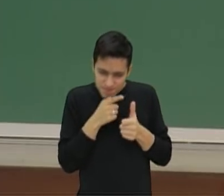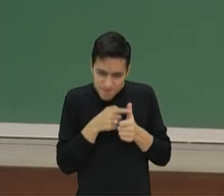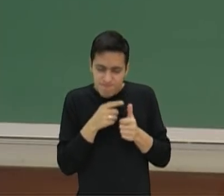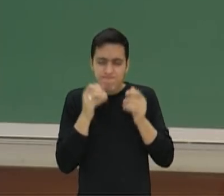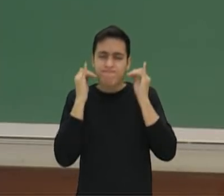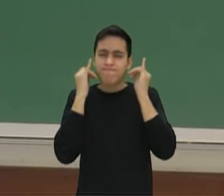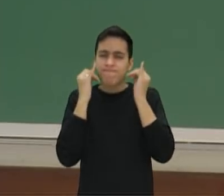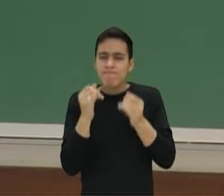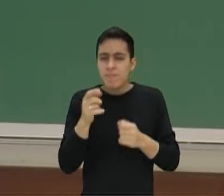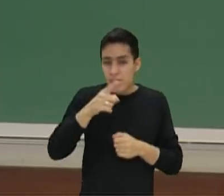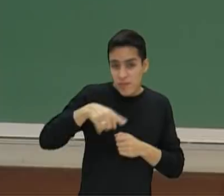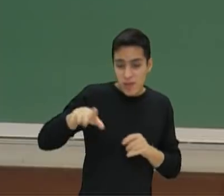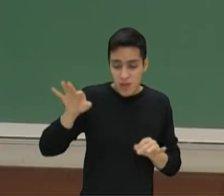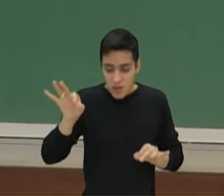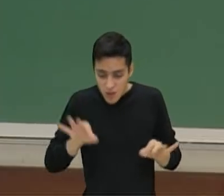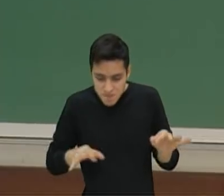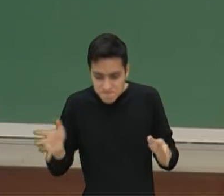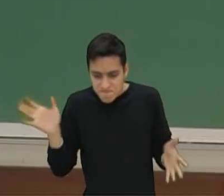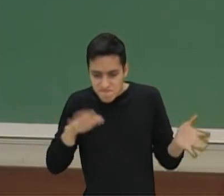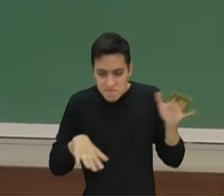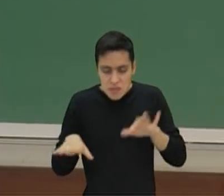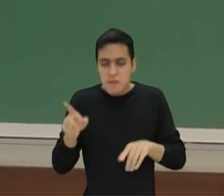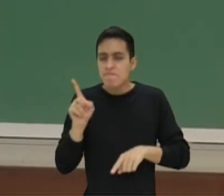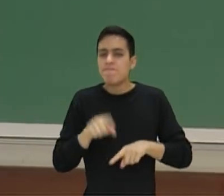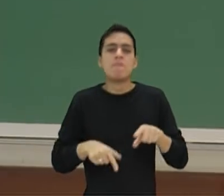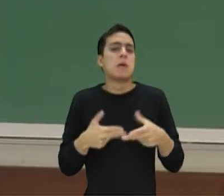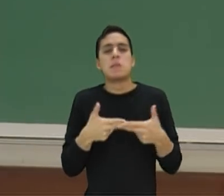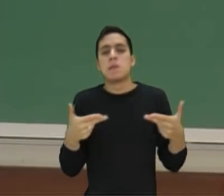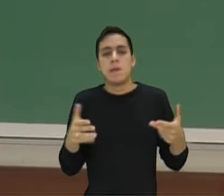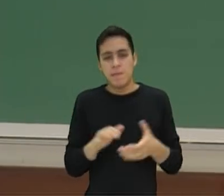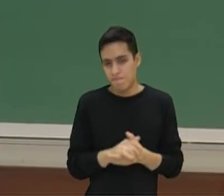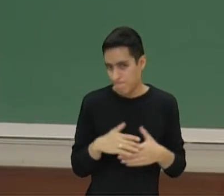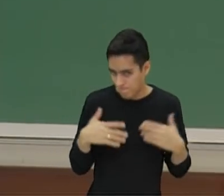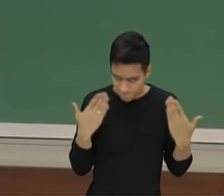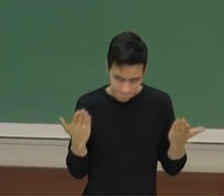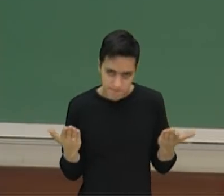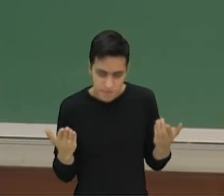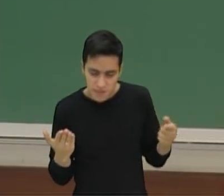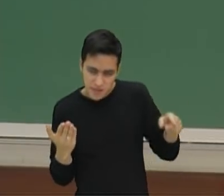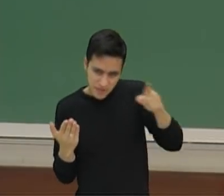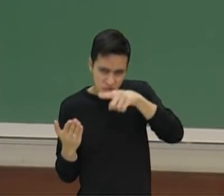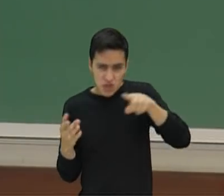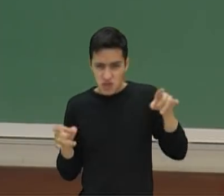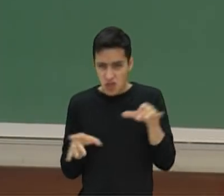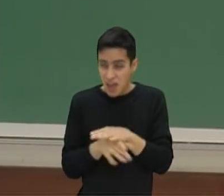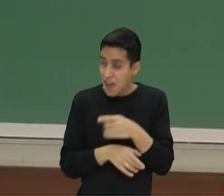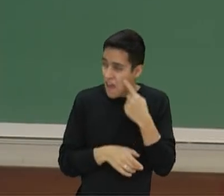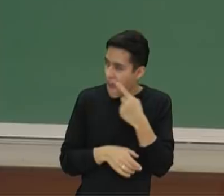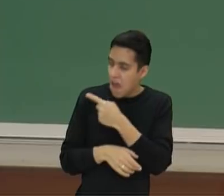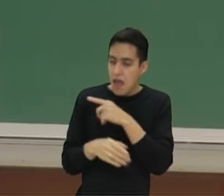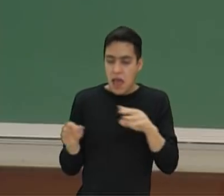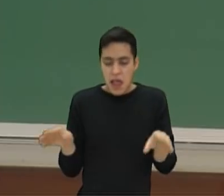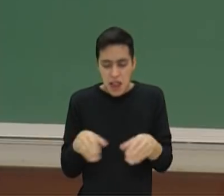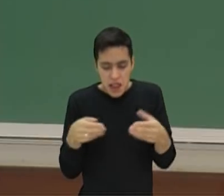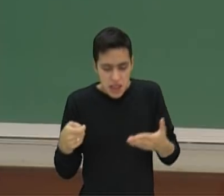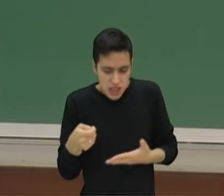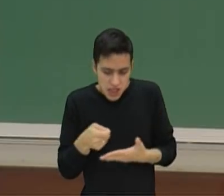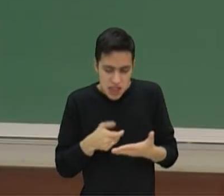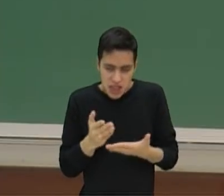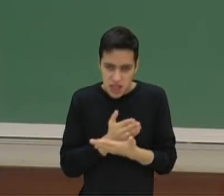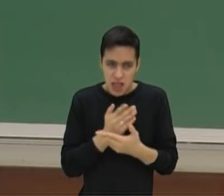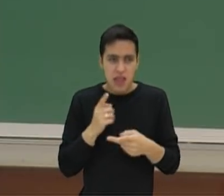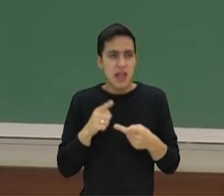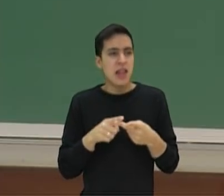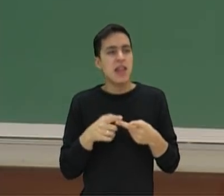que vocês organizem o material de vocês. Ou seja, vocês estão com o seu caderno, lápis,